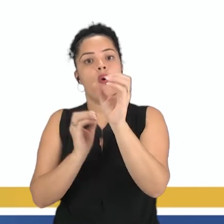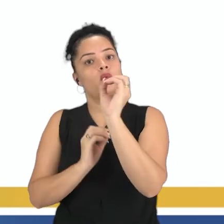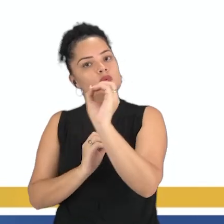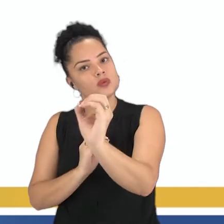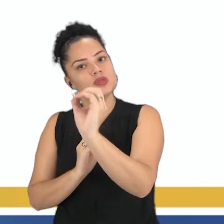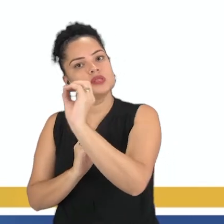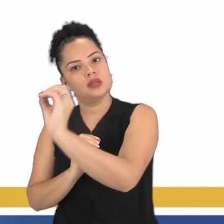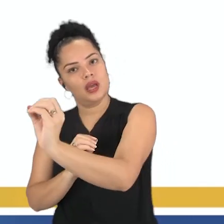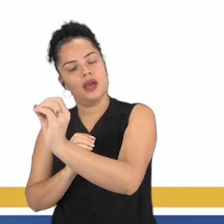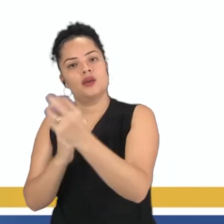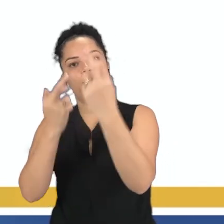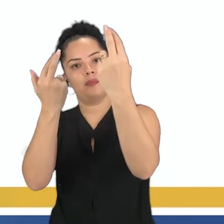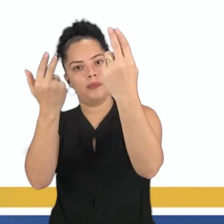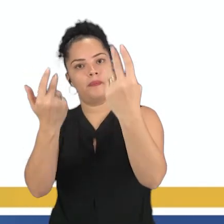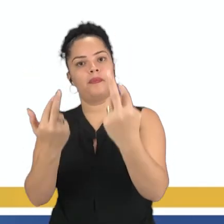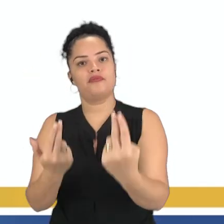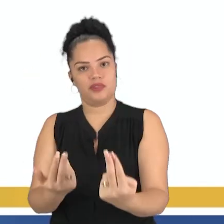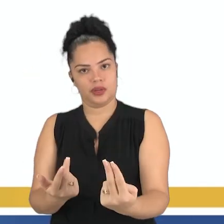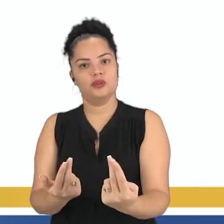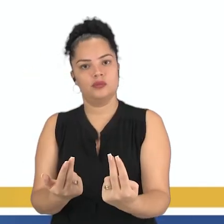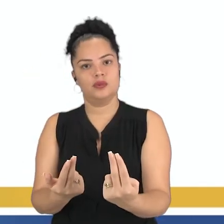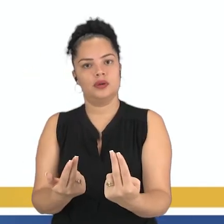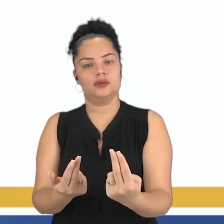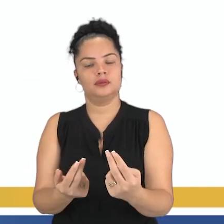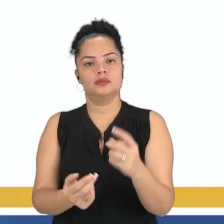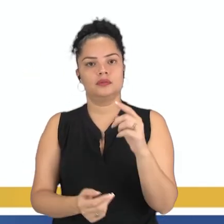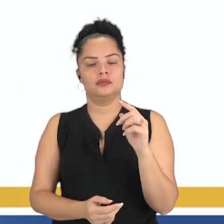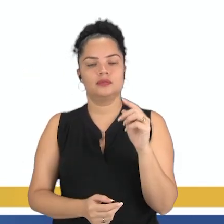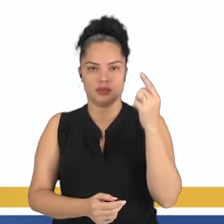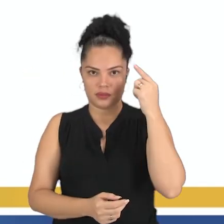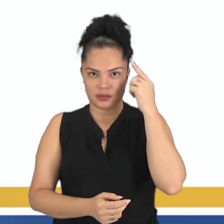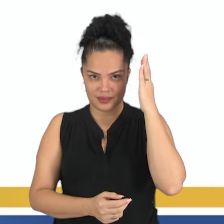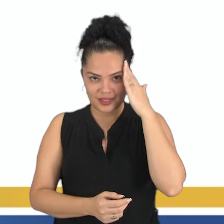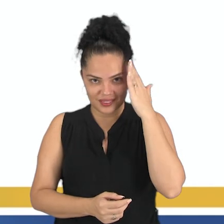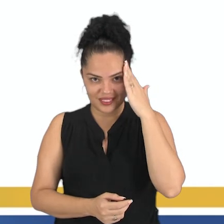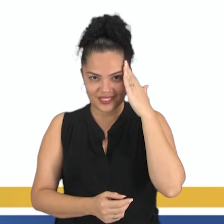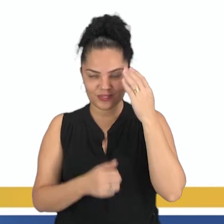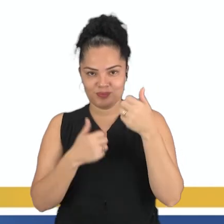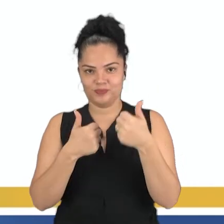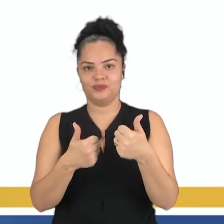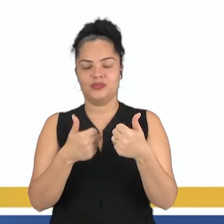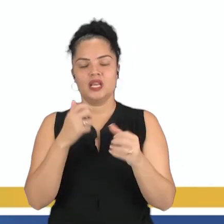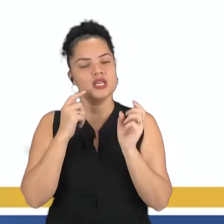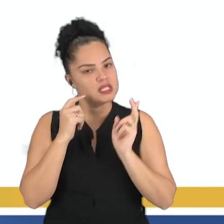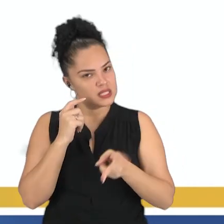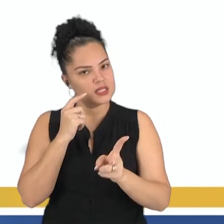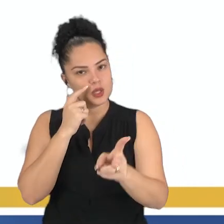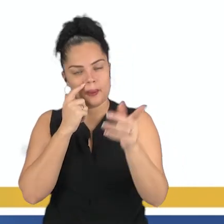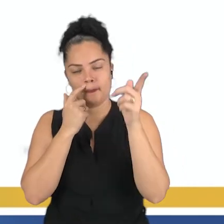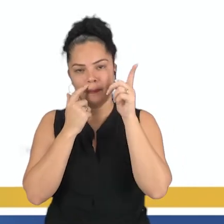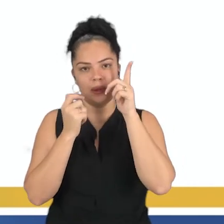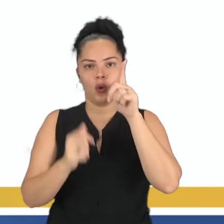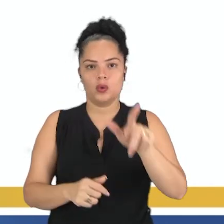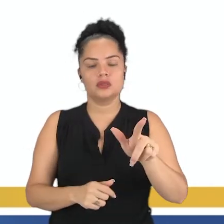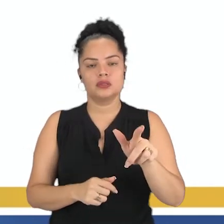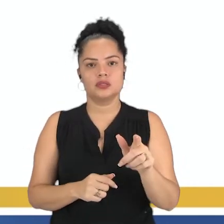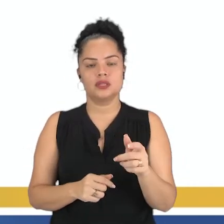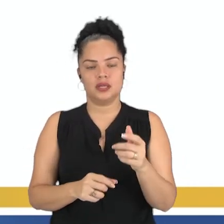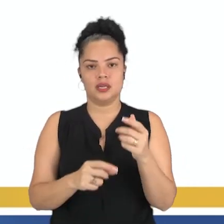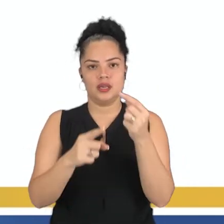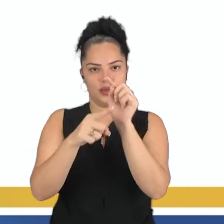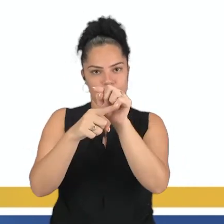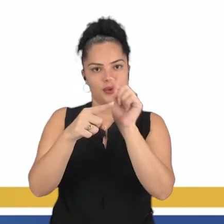quantidade de vírgulas do primeiro número, após a vírgula. Certinho? Com essa receitinha, você sempre vai conseguir converter essa divisão